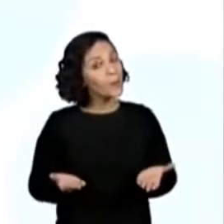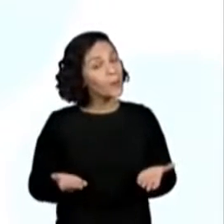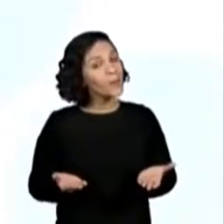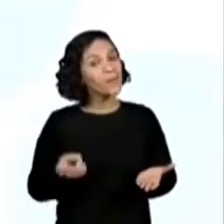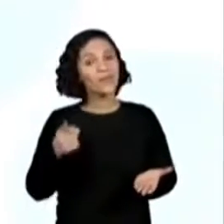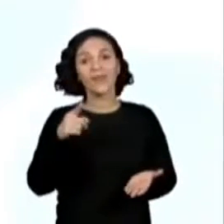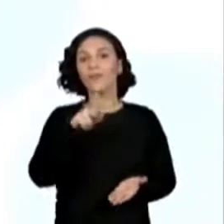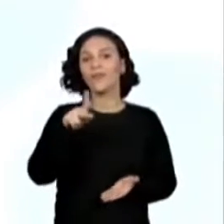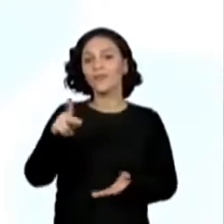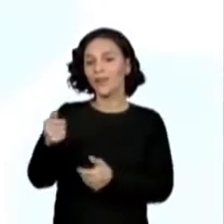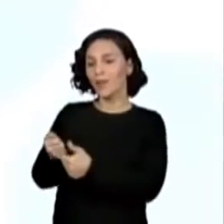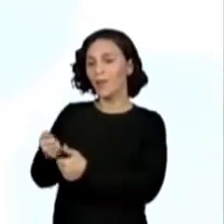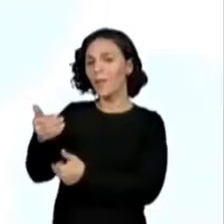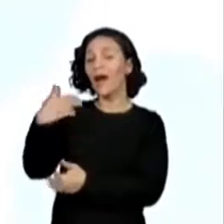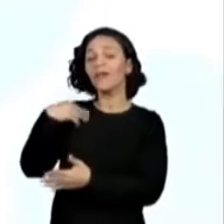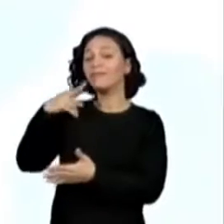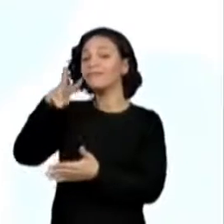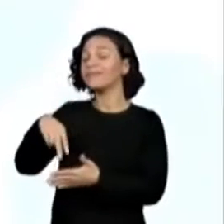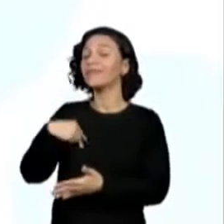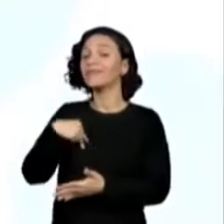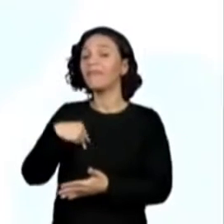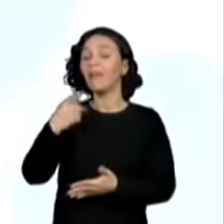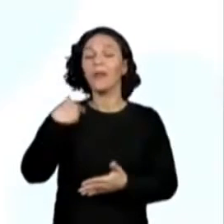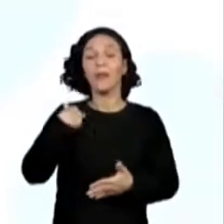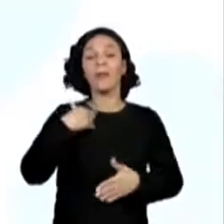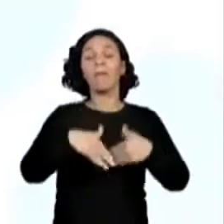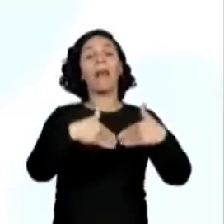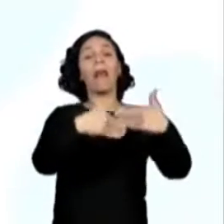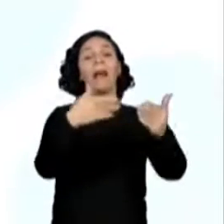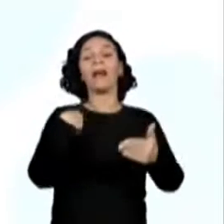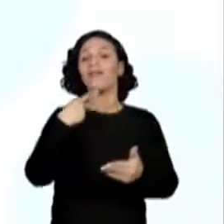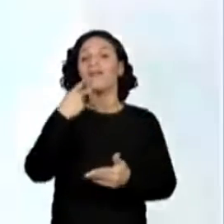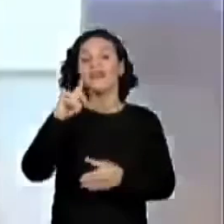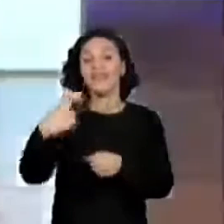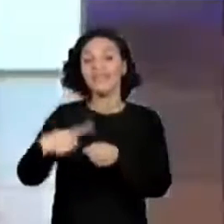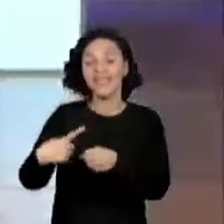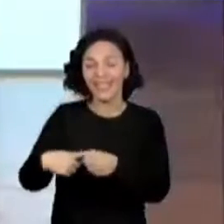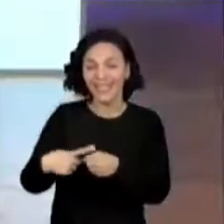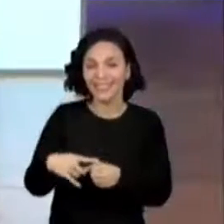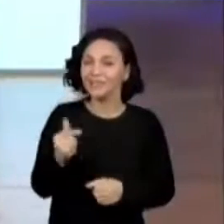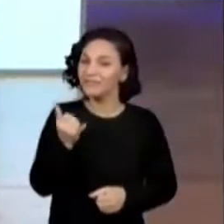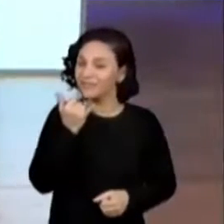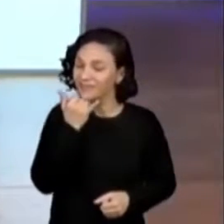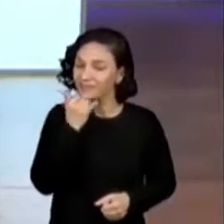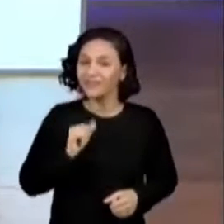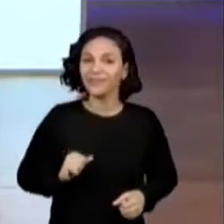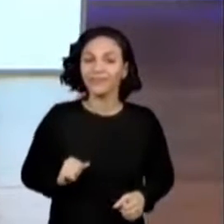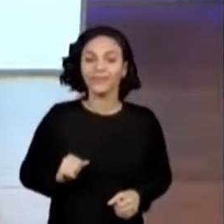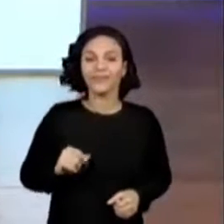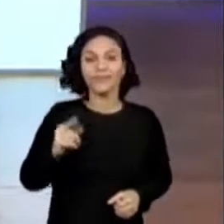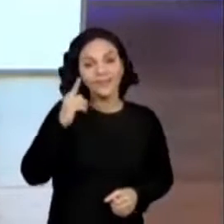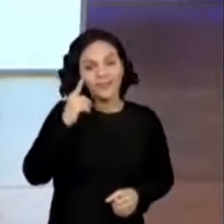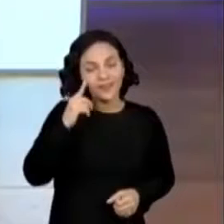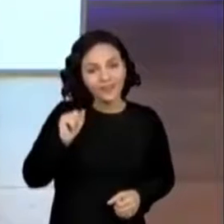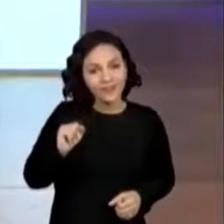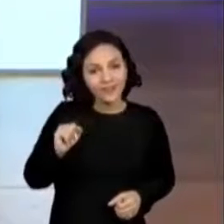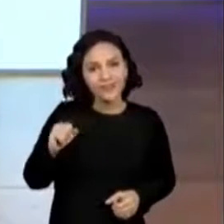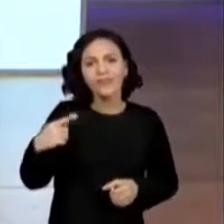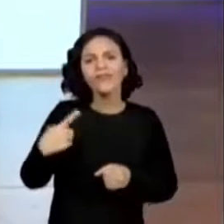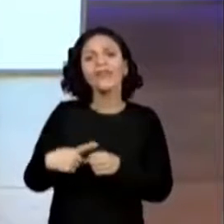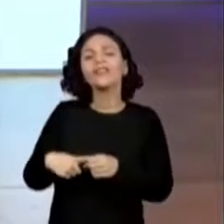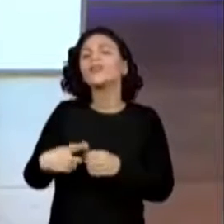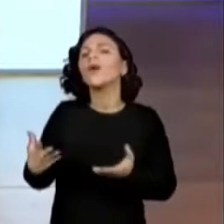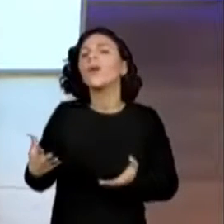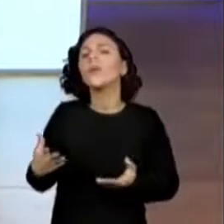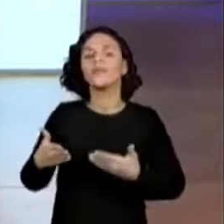colocando lá pra gente a cidade, a gente ainda nem falou, né? Que a gente engatou primeiro aqui e foi embora. Eu, né? Então, olha lá, elas colocando pra